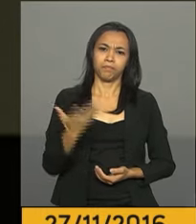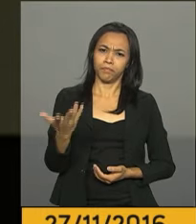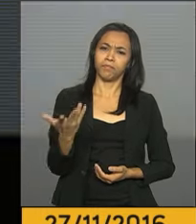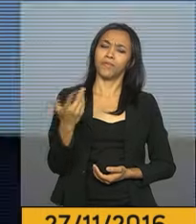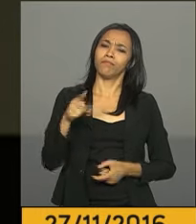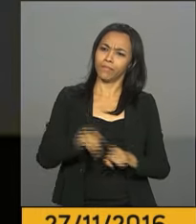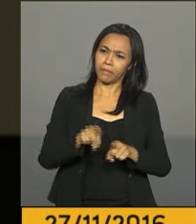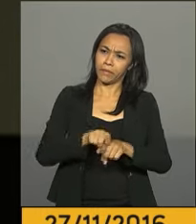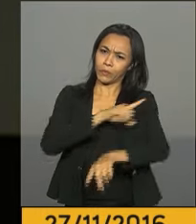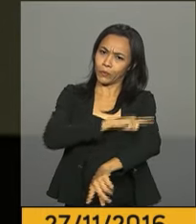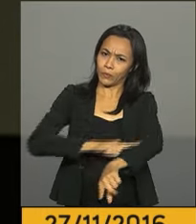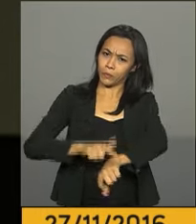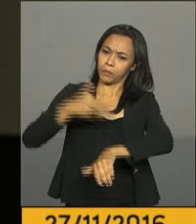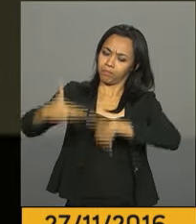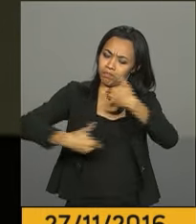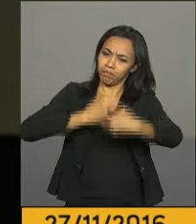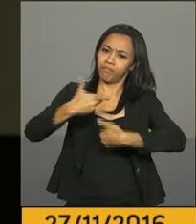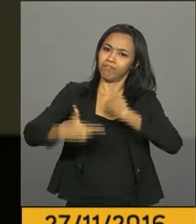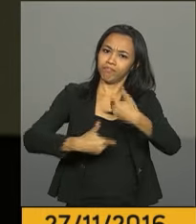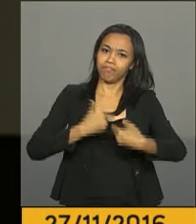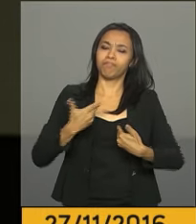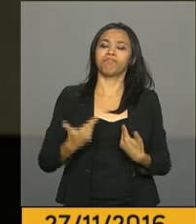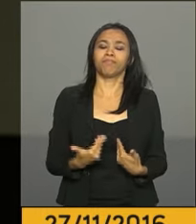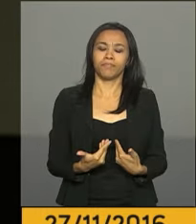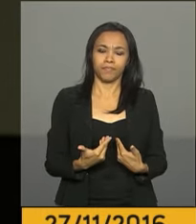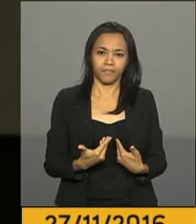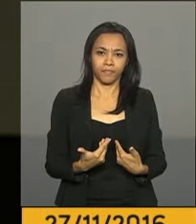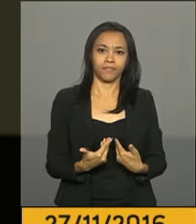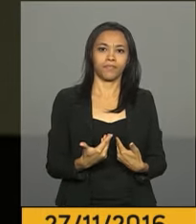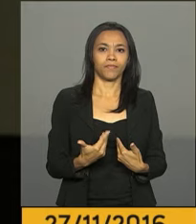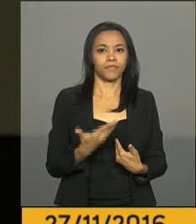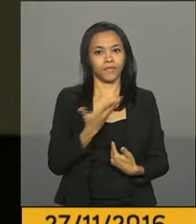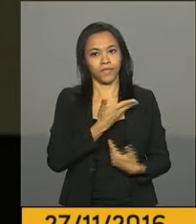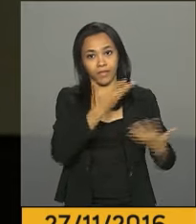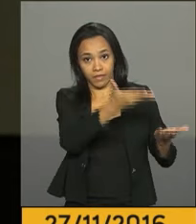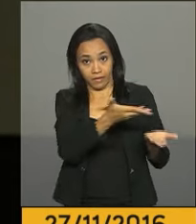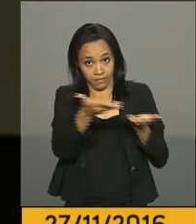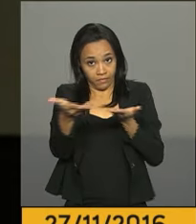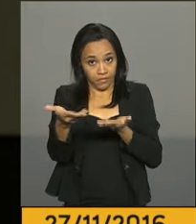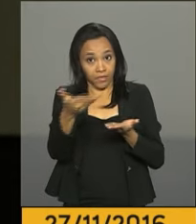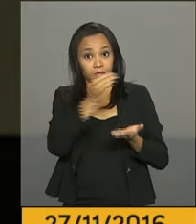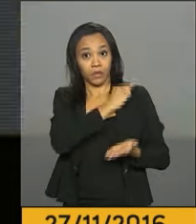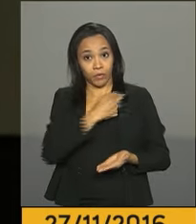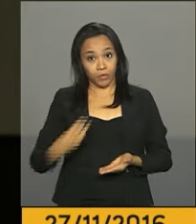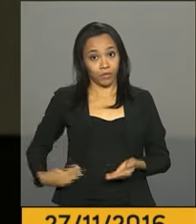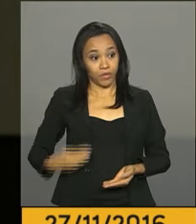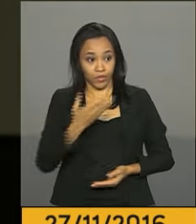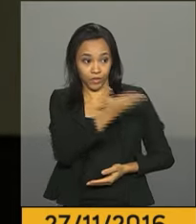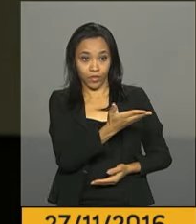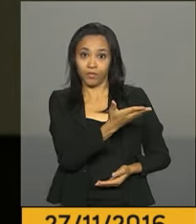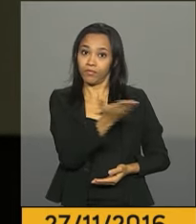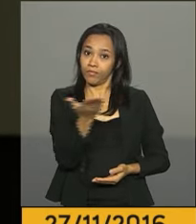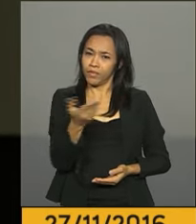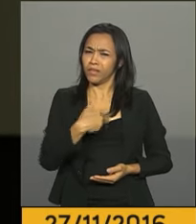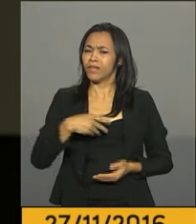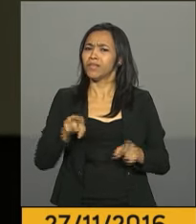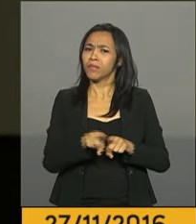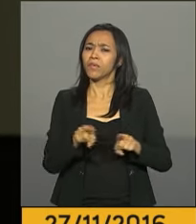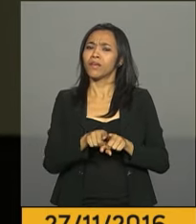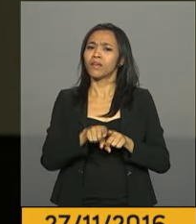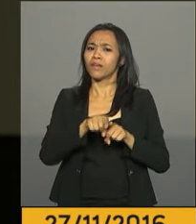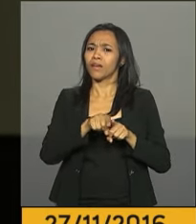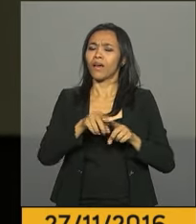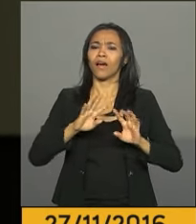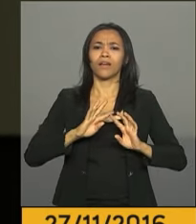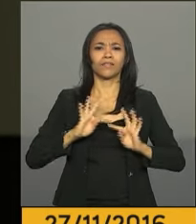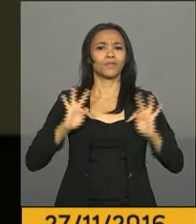delicadeza também com que tem recebido o ministro Gebran Bassil e todos aqueles